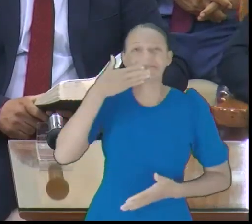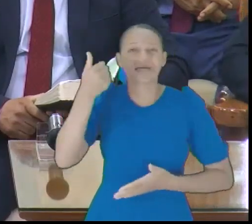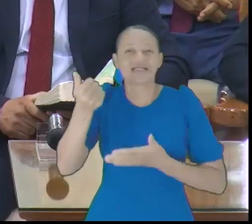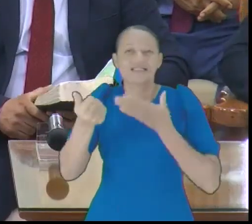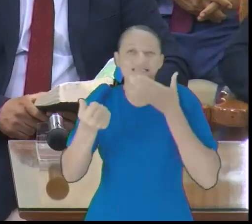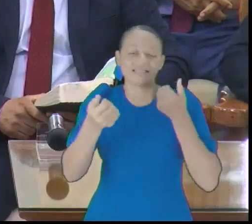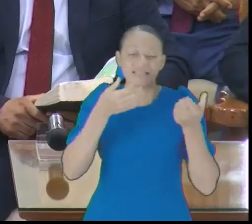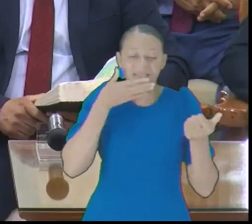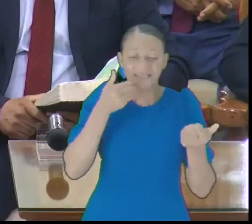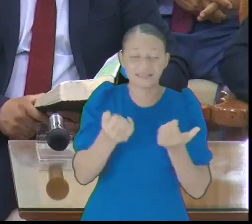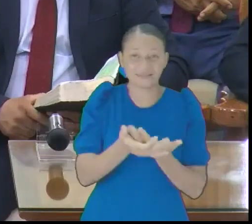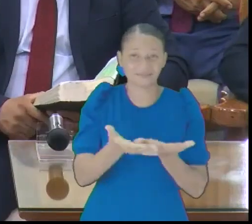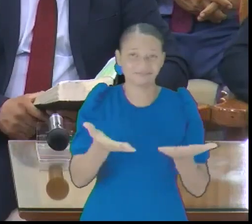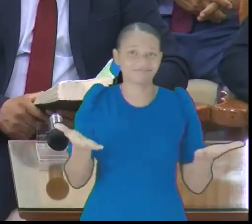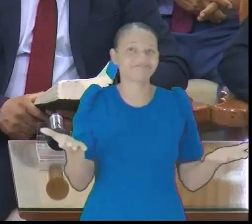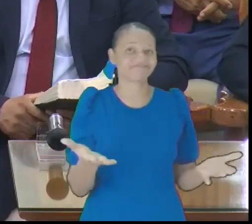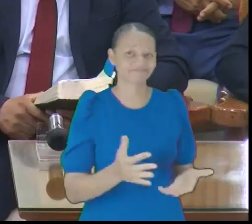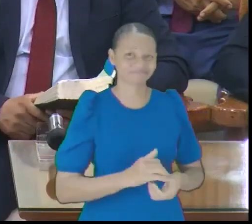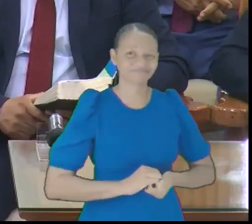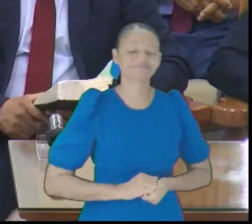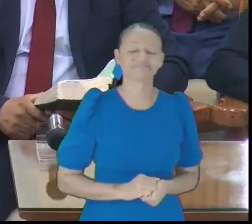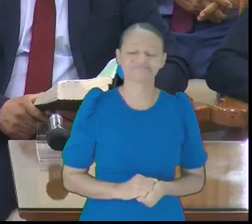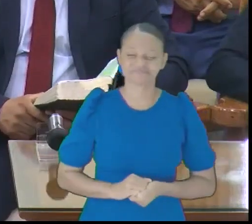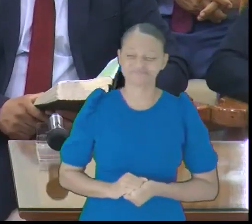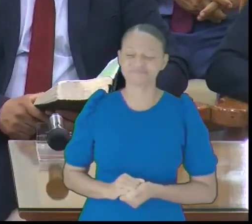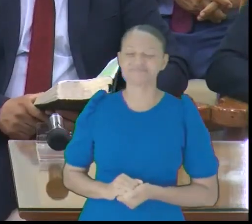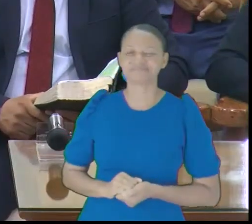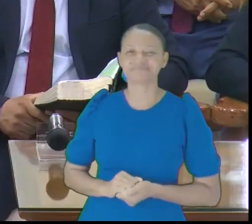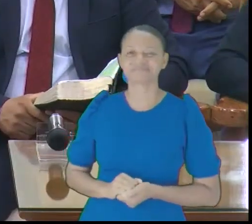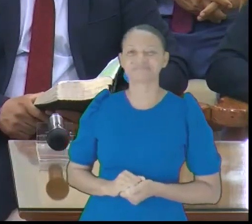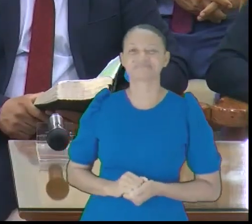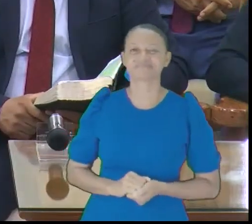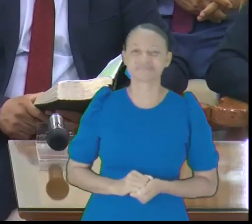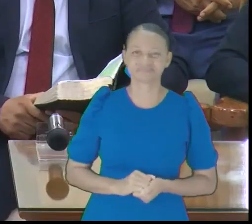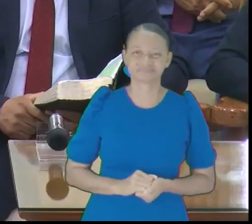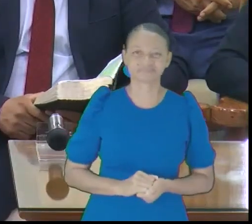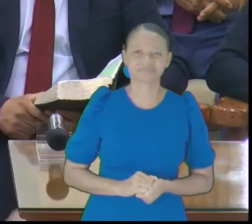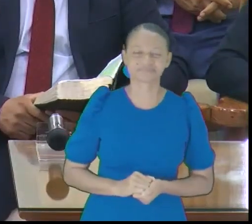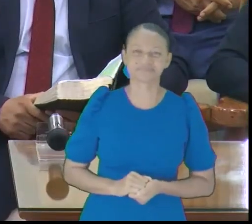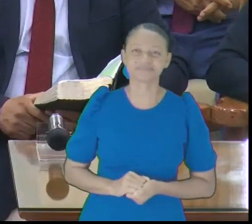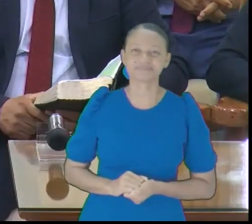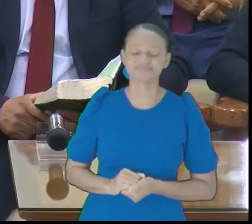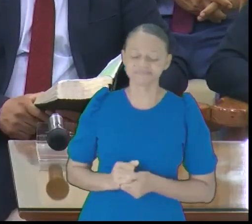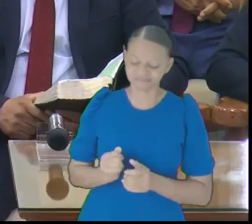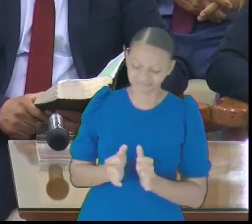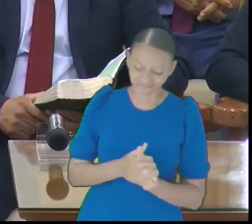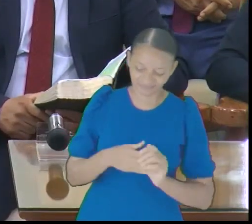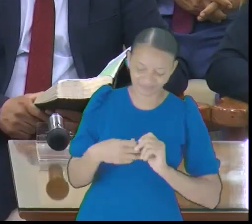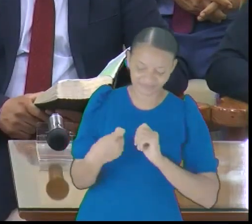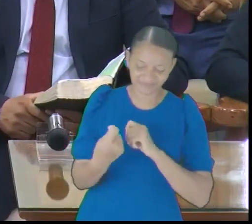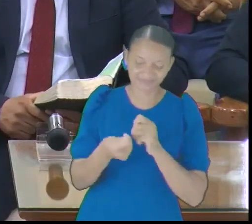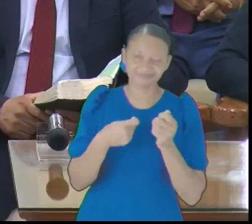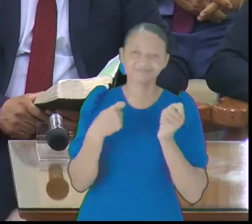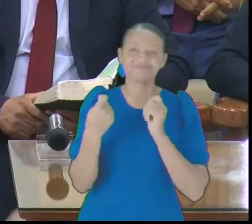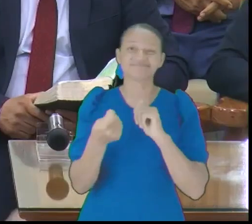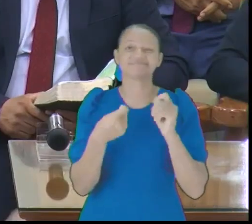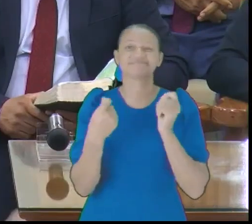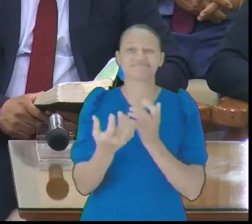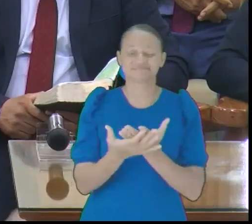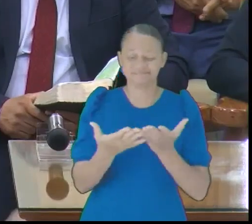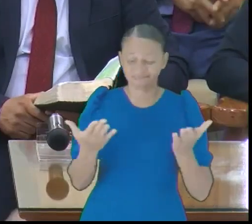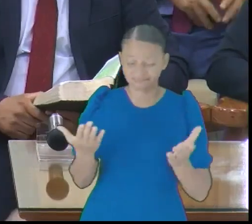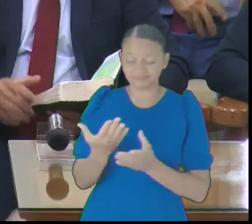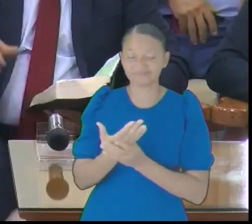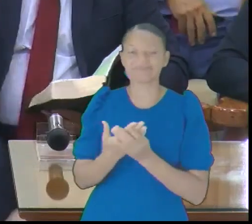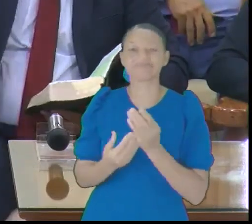melhor. Aleluia. Levante a